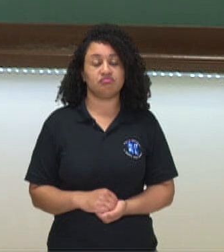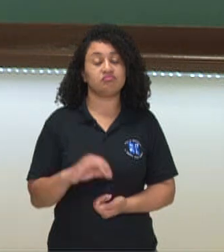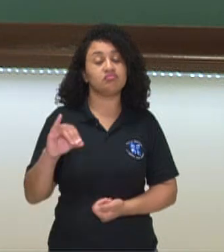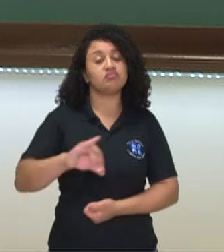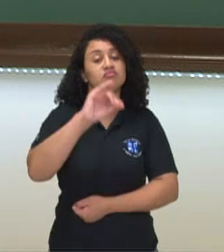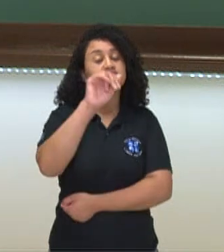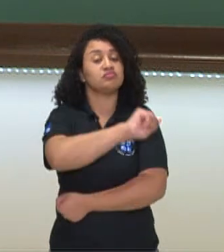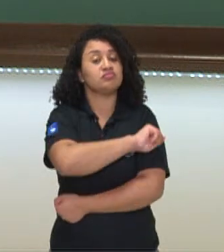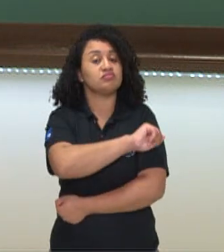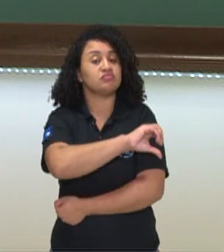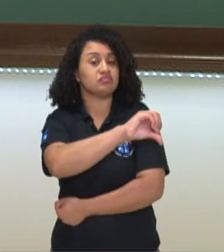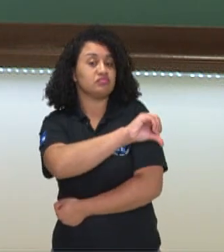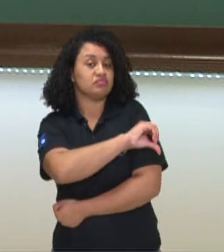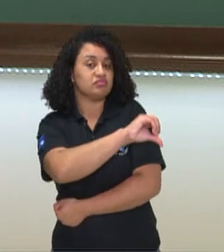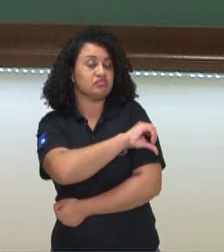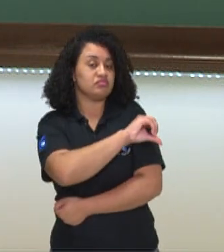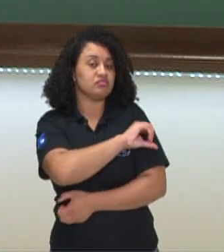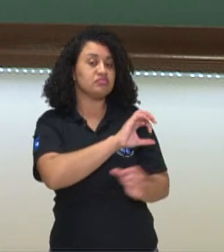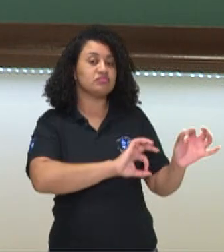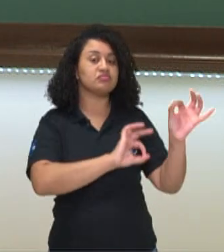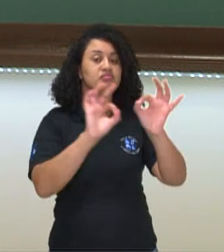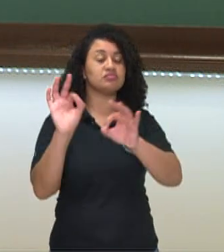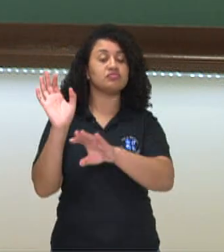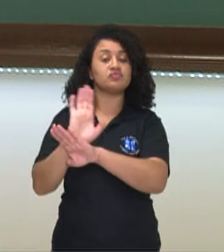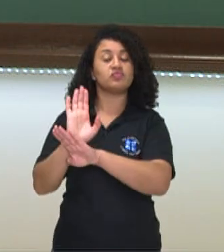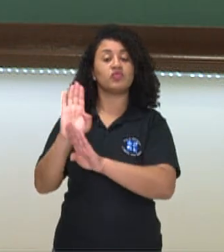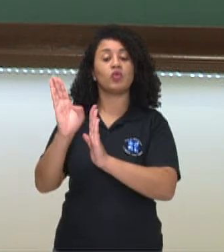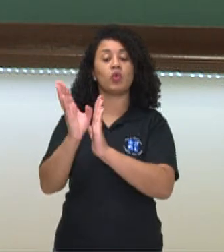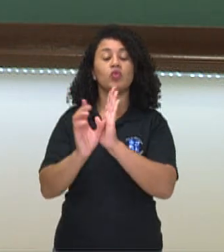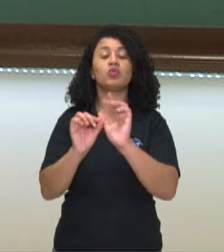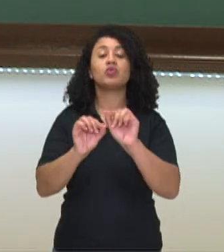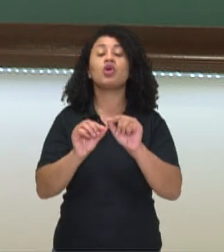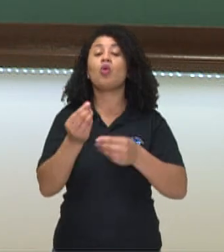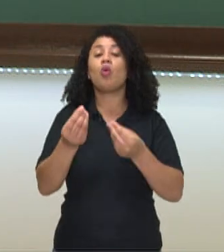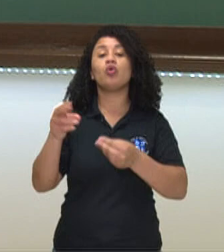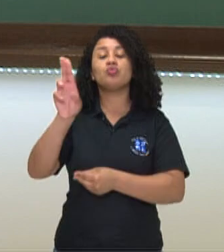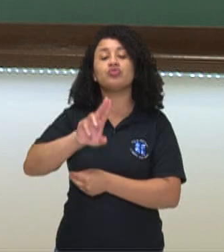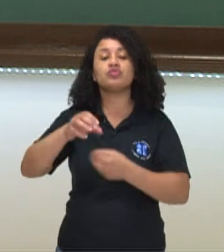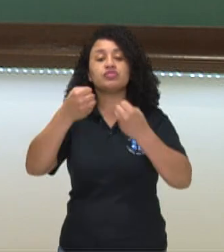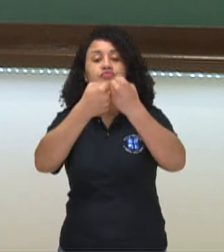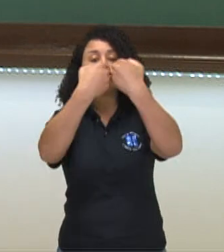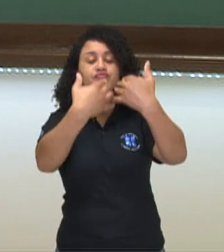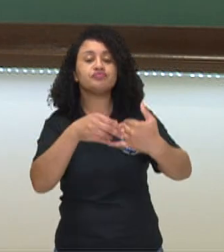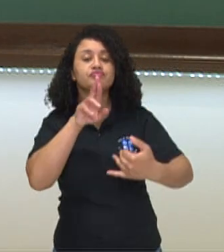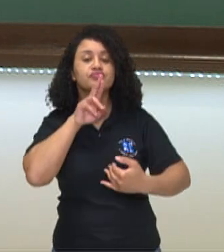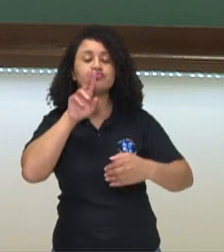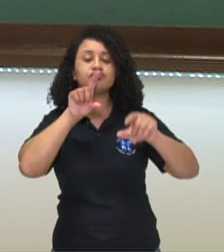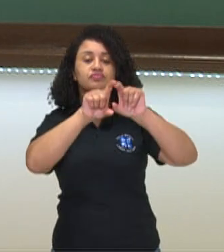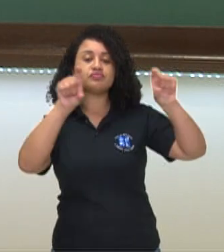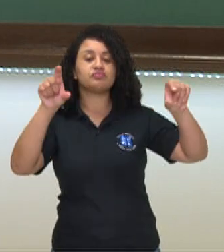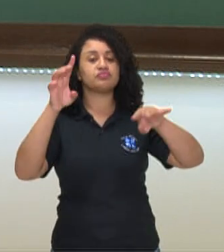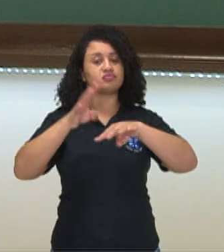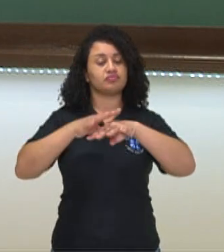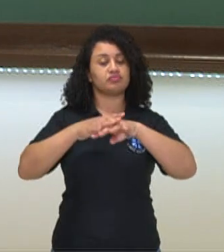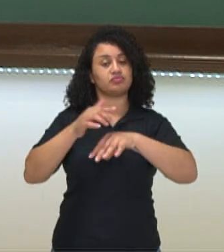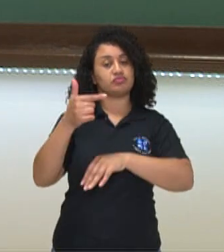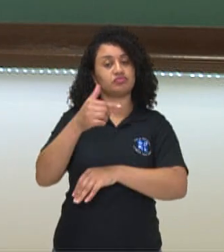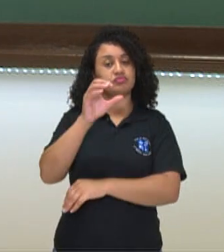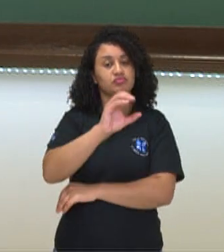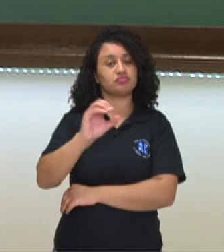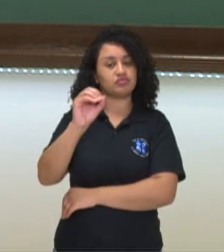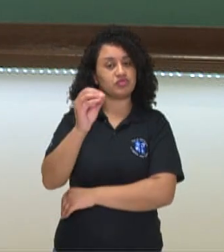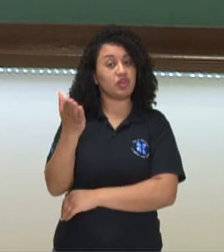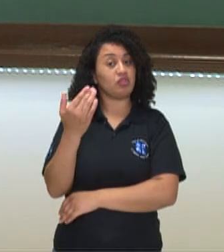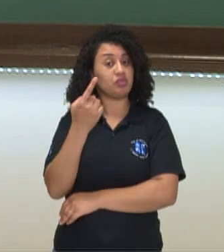Olá, estudantes do nono ano! Nesse vídeo vamos falar sobre a utilização da fatoração na resolução de equação de segundo grau.